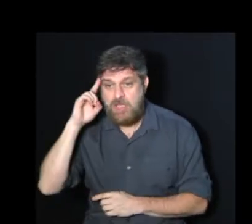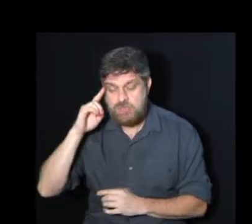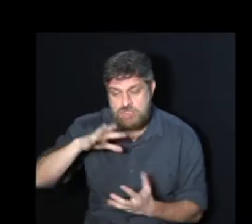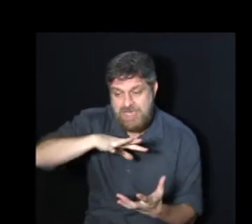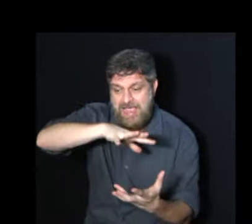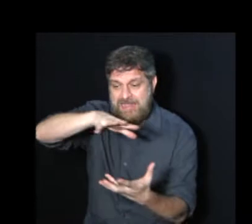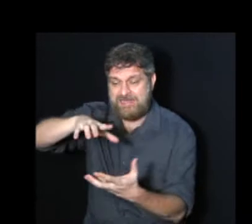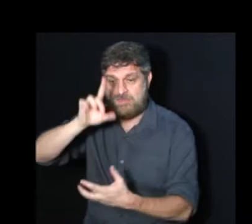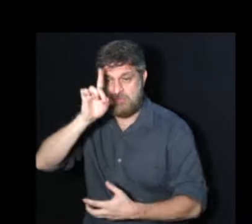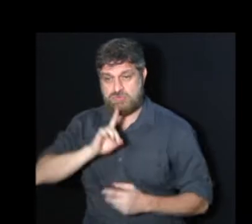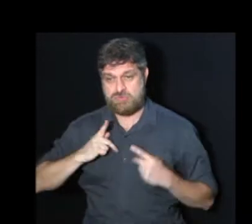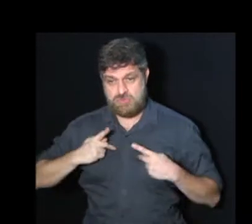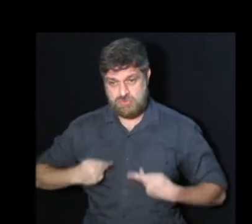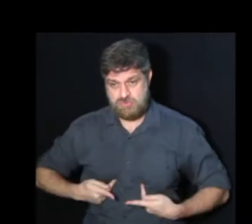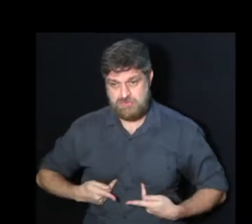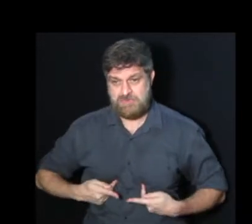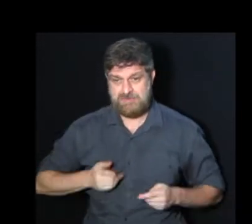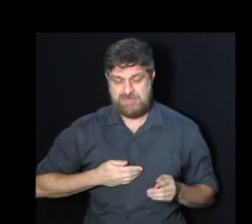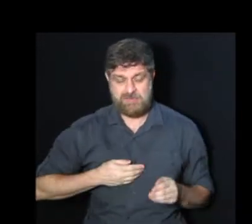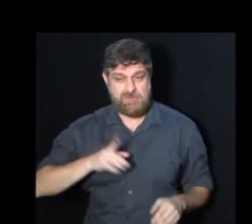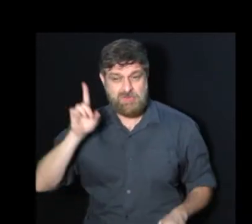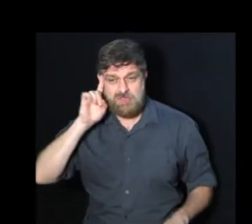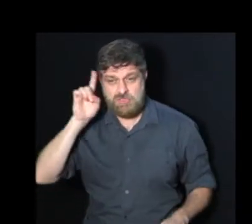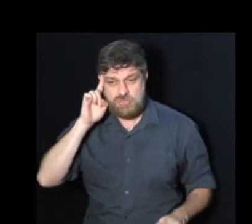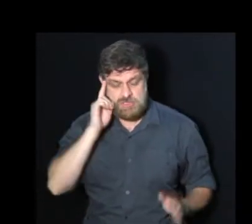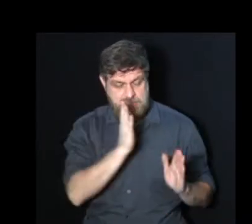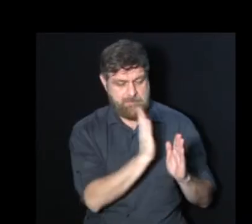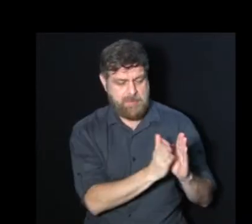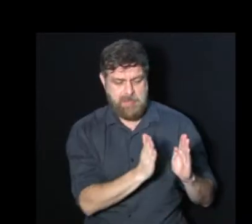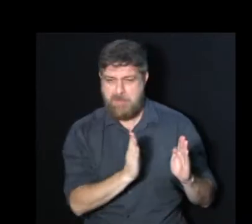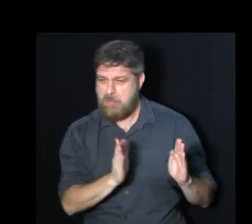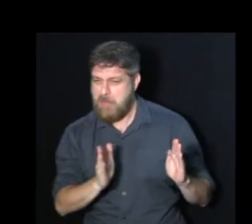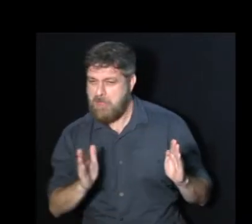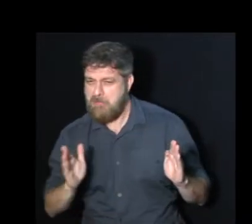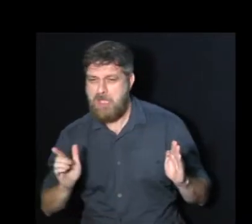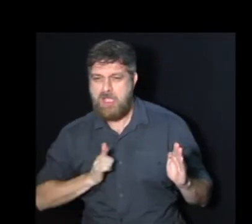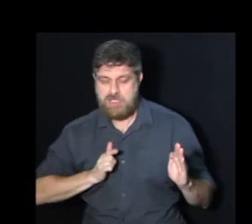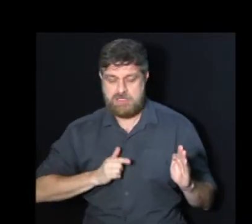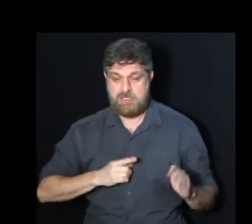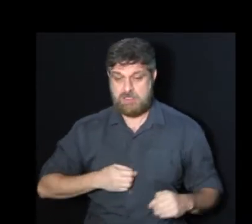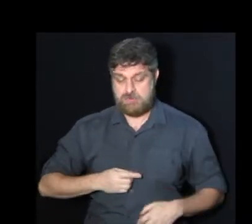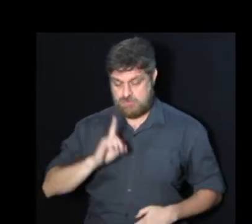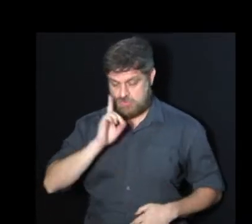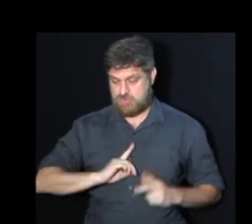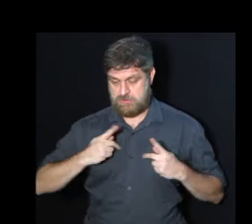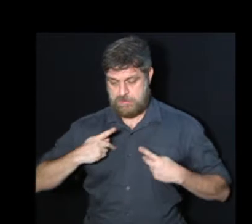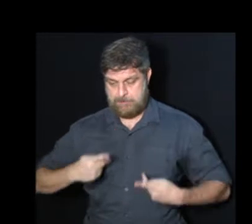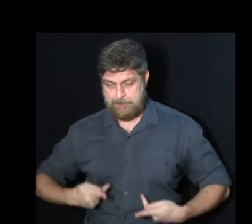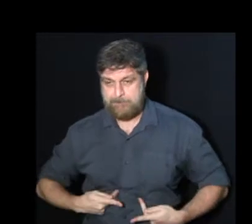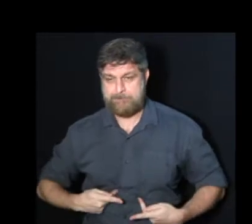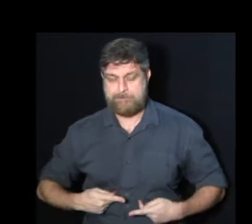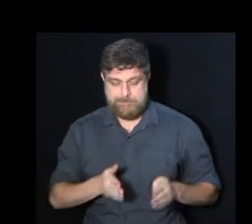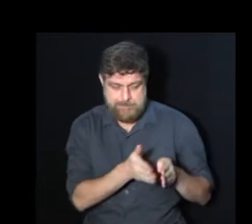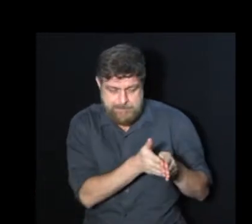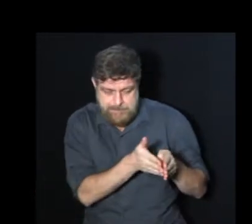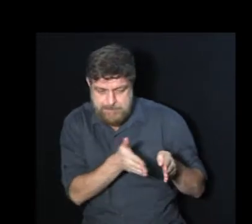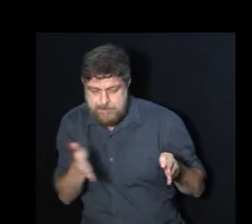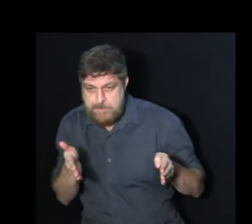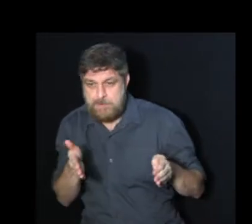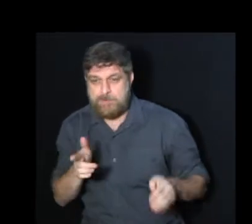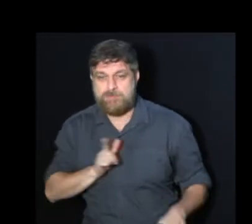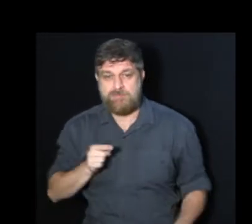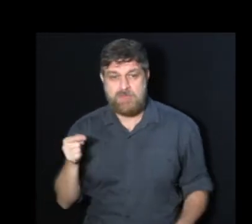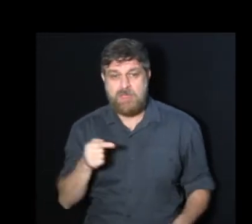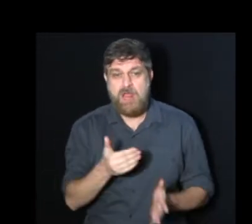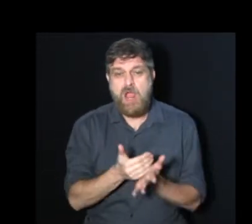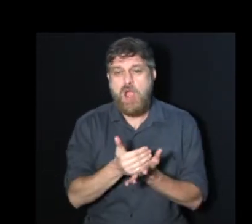por diversas datas comemorativas da Agenda de Direitos Humanos no meio desse período. E aqui começa